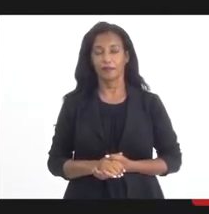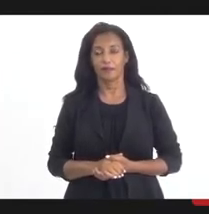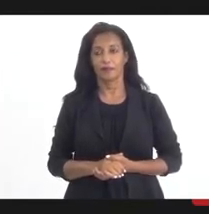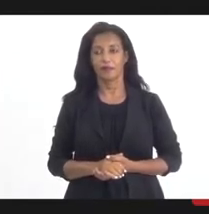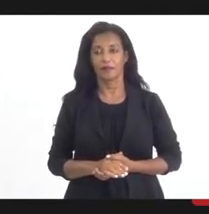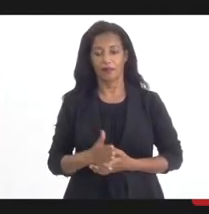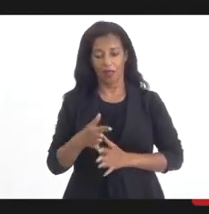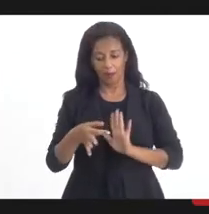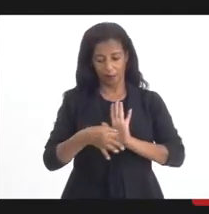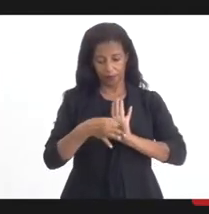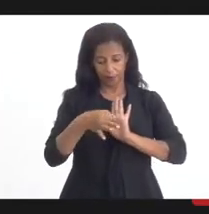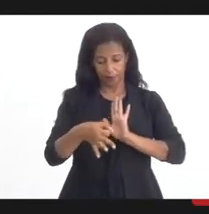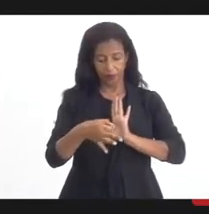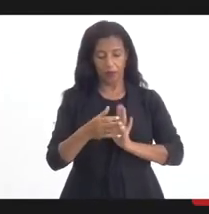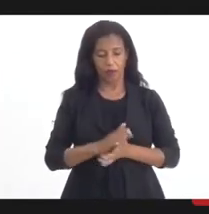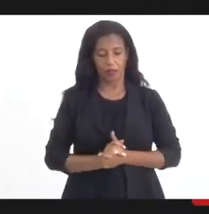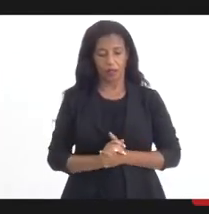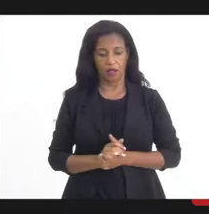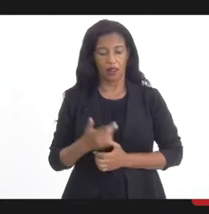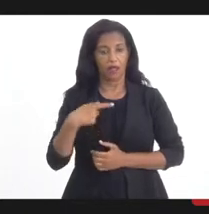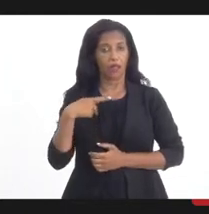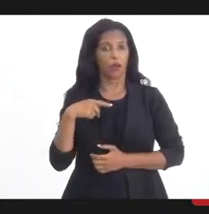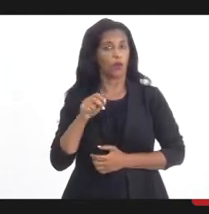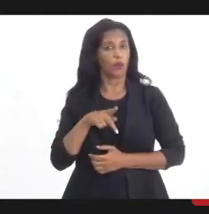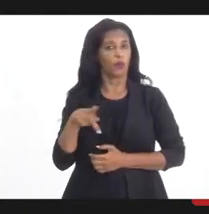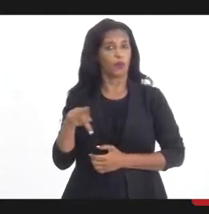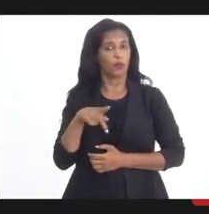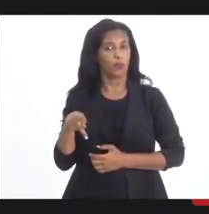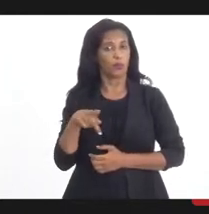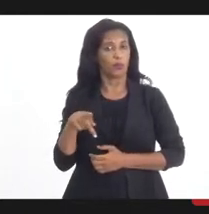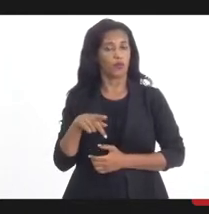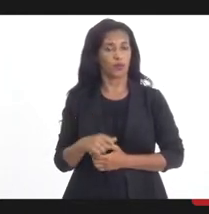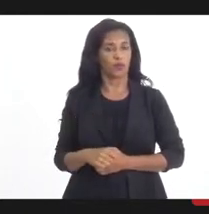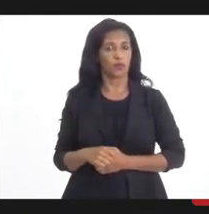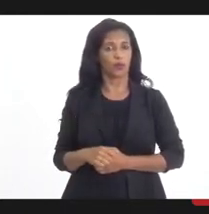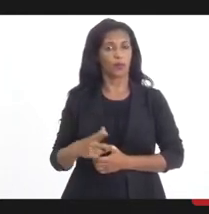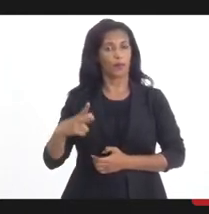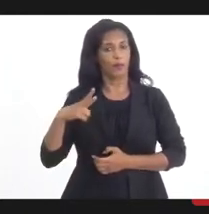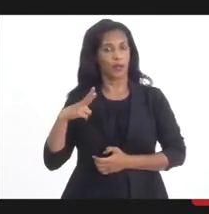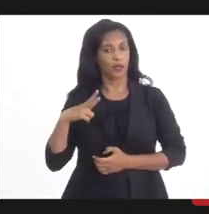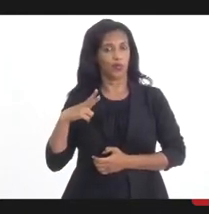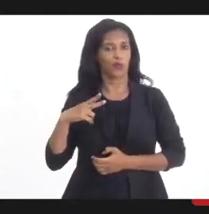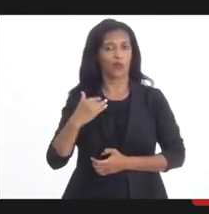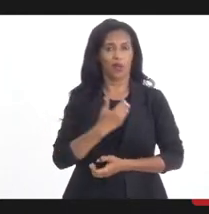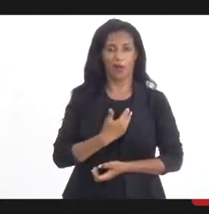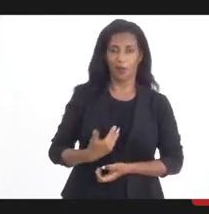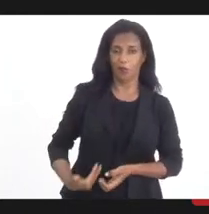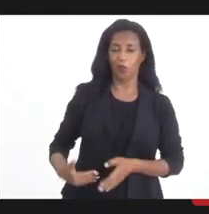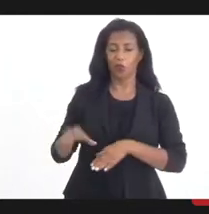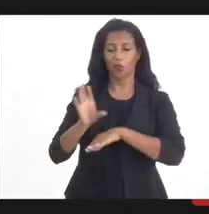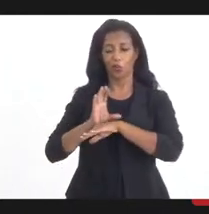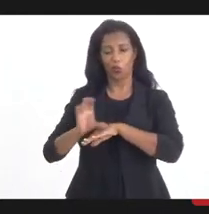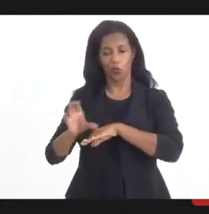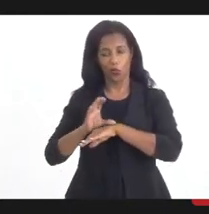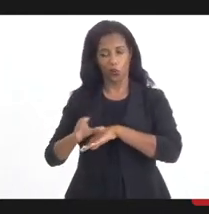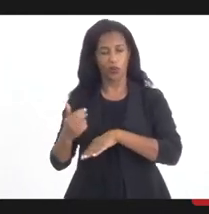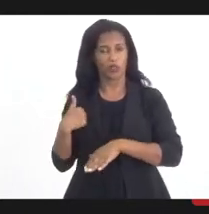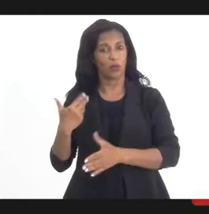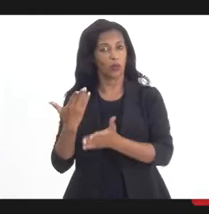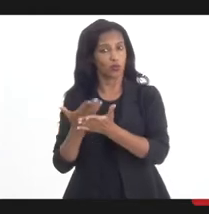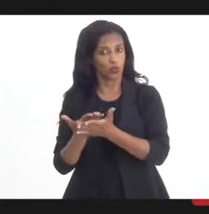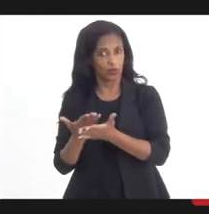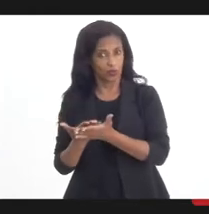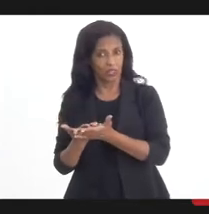A minha opinião é a seguinte: eu sou professor da rede pública e da rede privada, professor de cursinhos da Zona Oeste, estudei na Zona